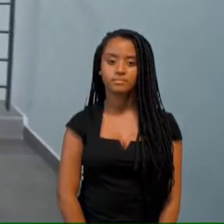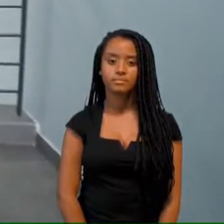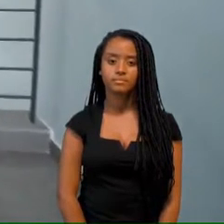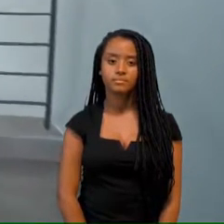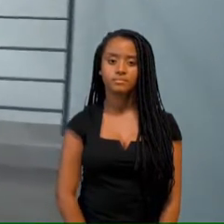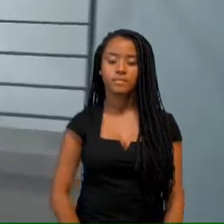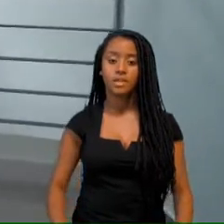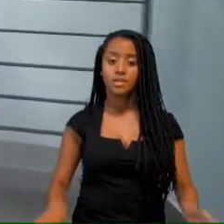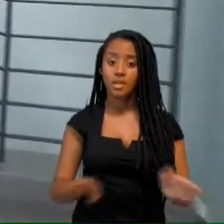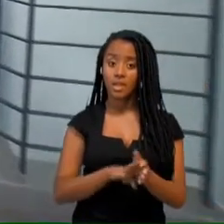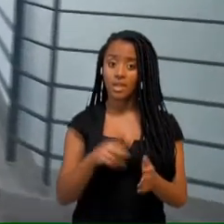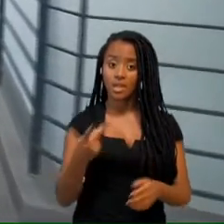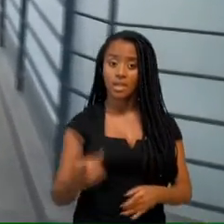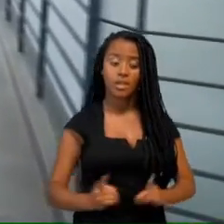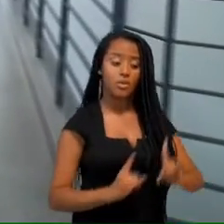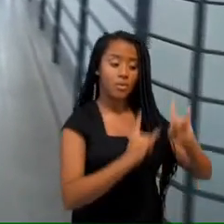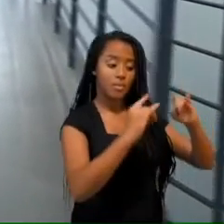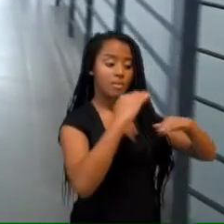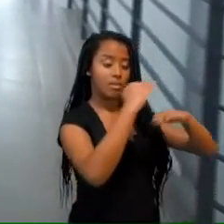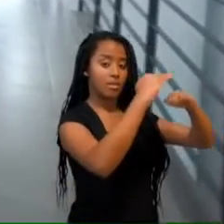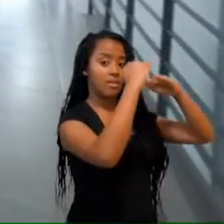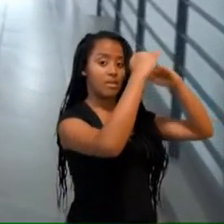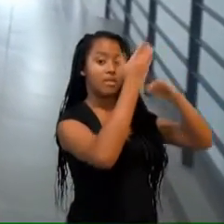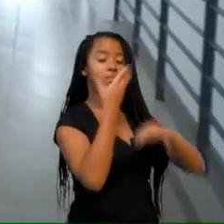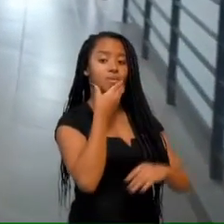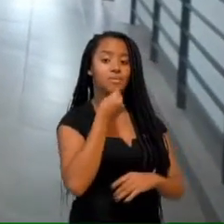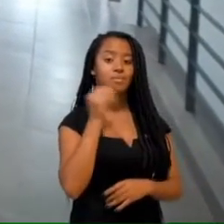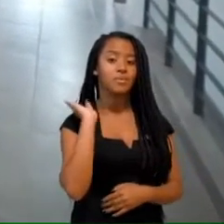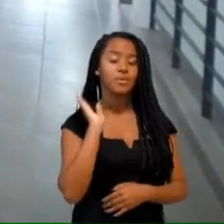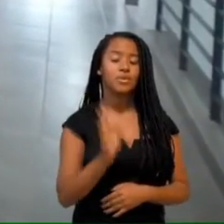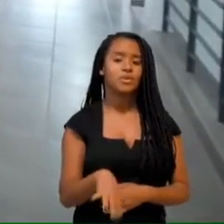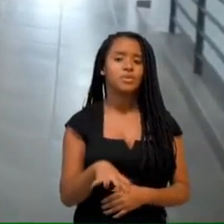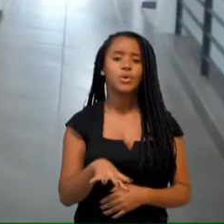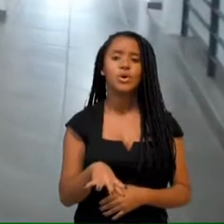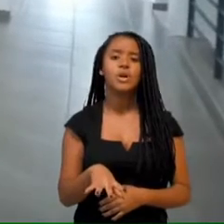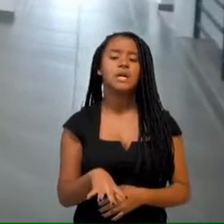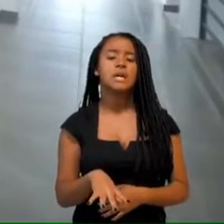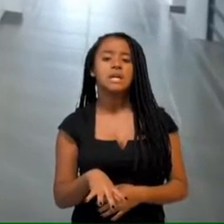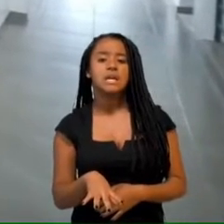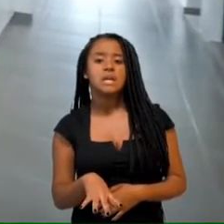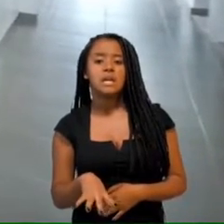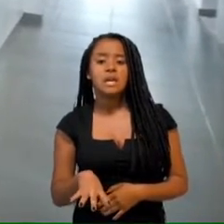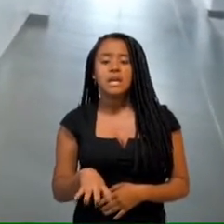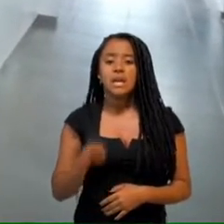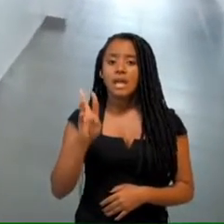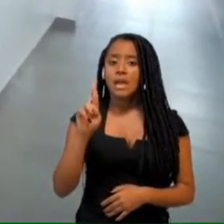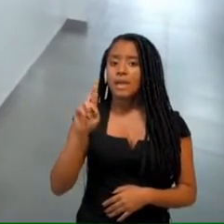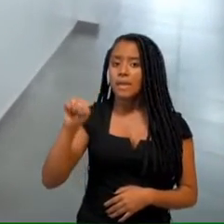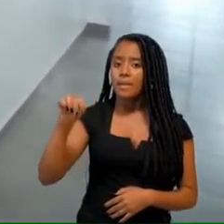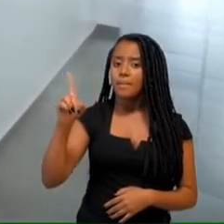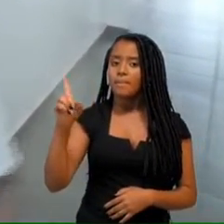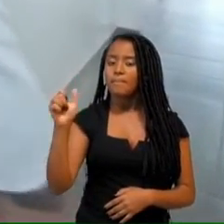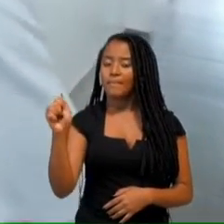acompanhar Cheguei aqui no apartamento dos meninos já tô ouvindo a voz da Brenda vamos ver se a galera tá